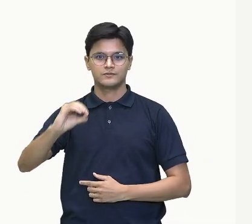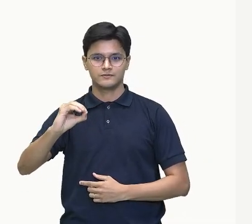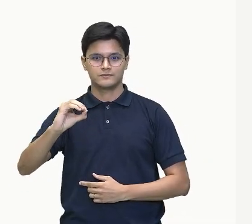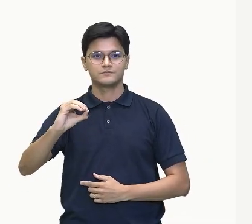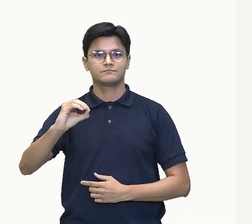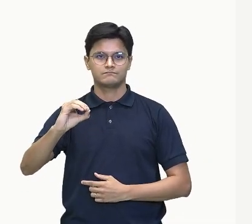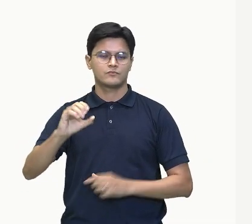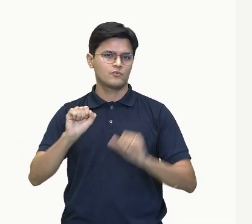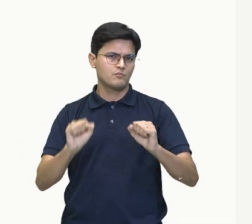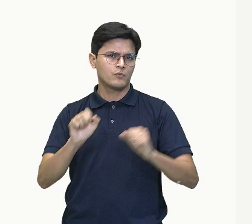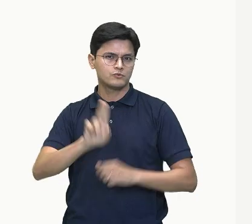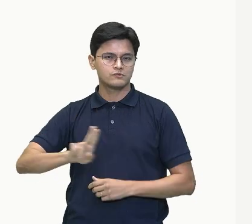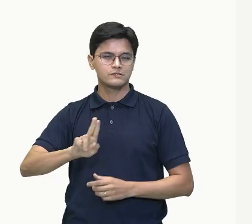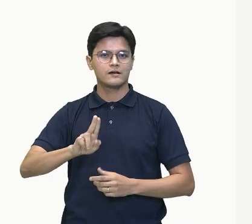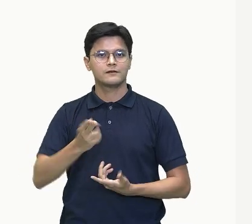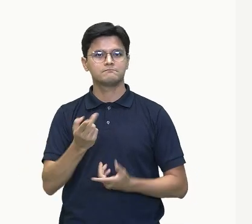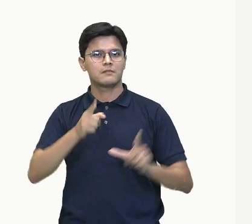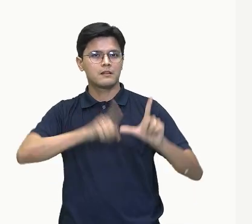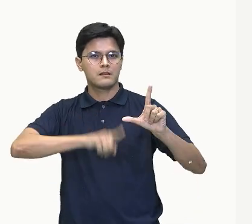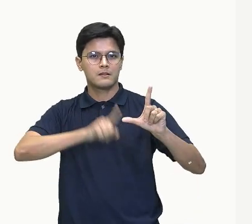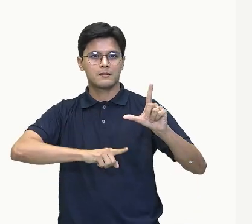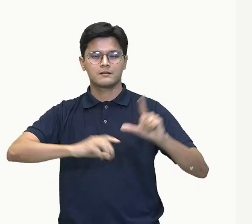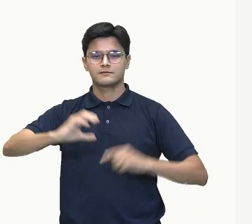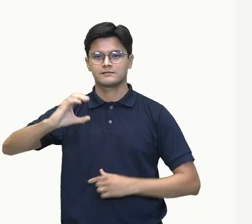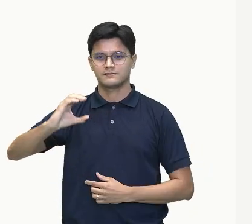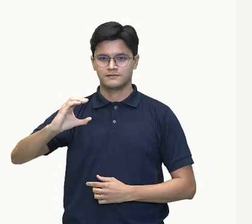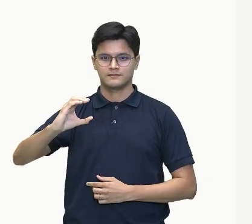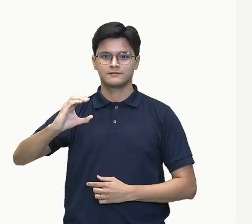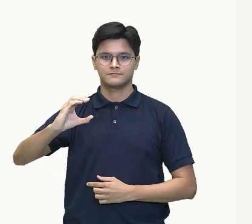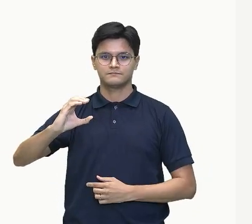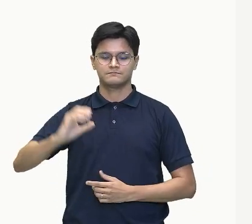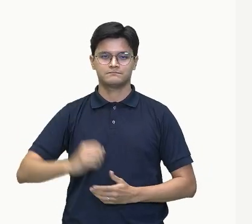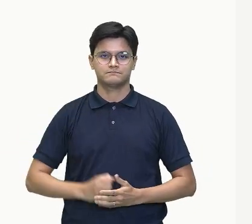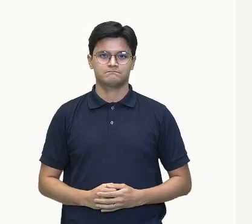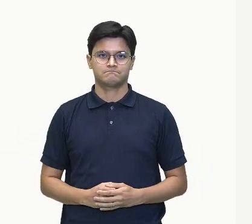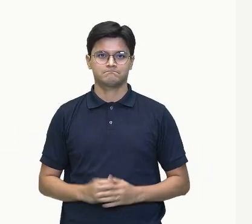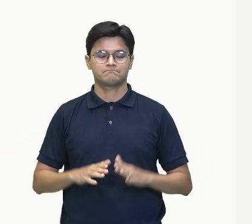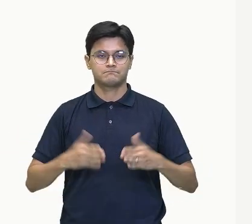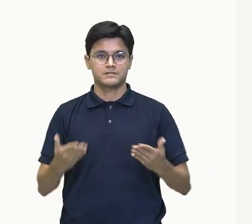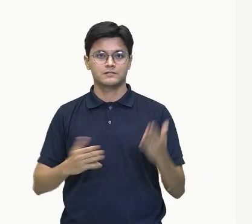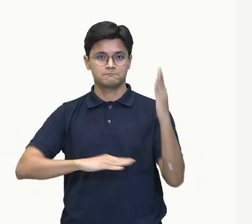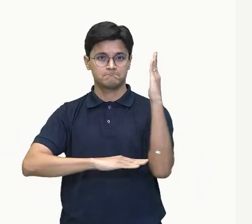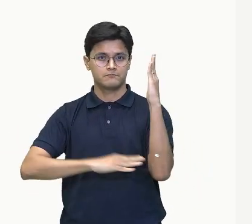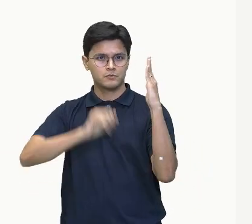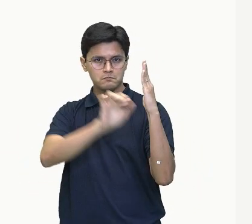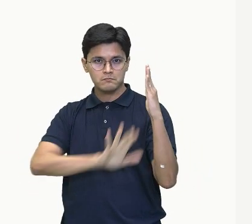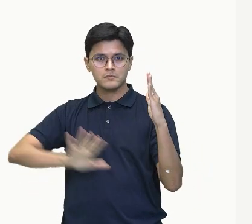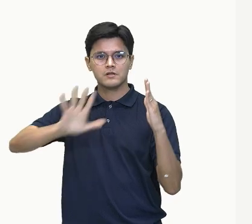tá? Então, no plano cartesiano, a gente vai poder encontrar aqui, ó,